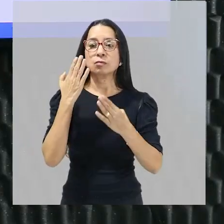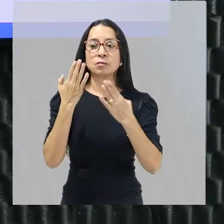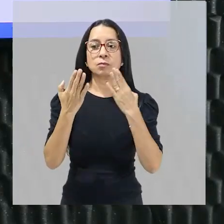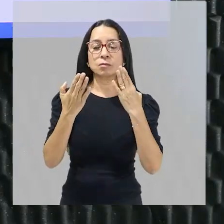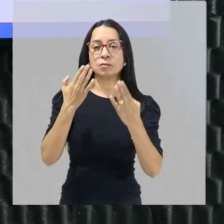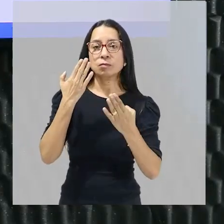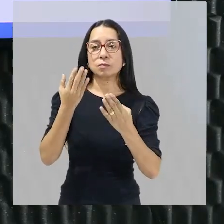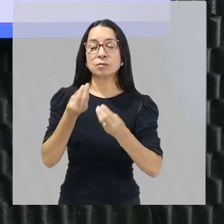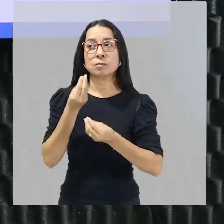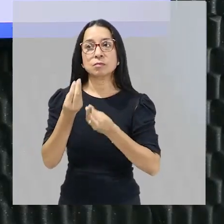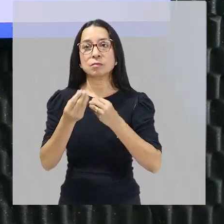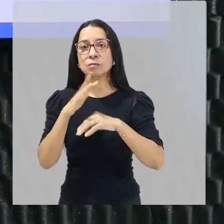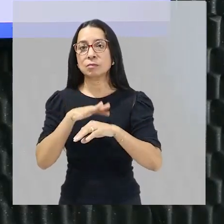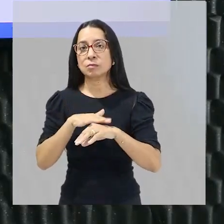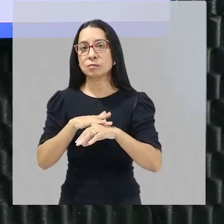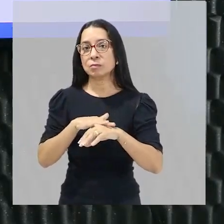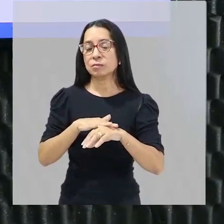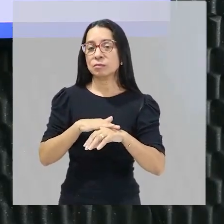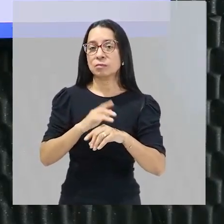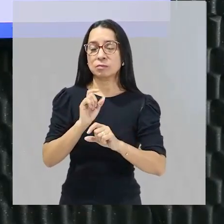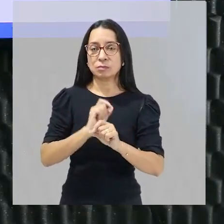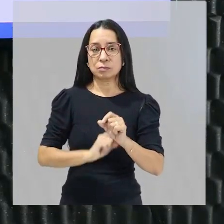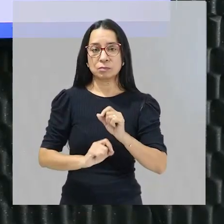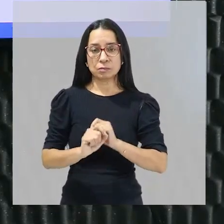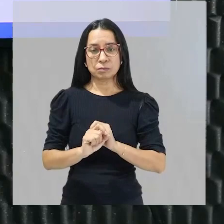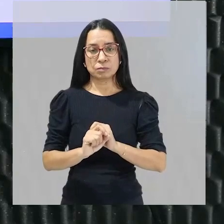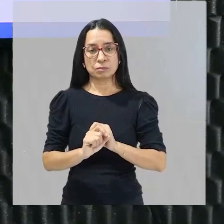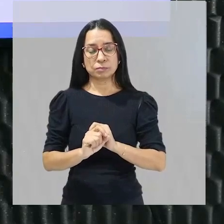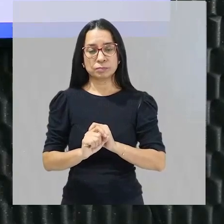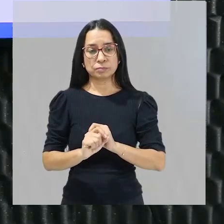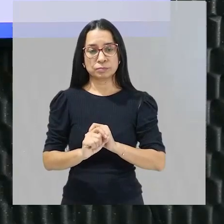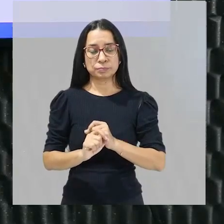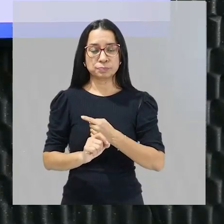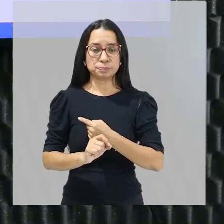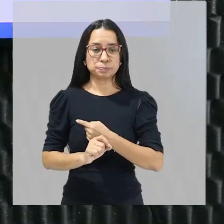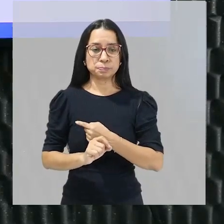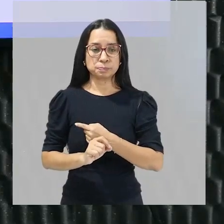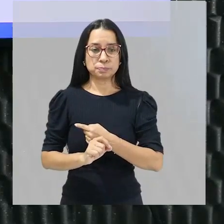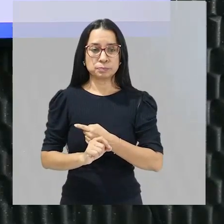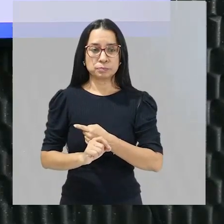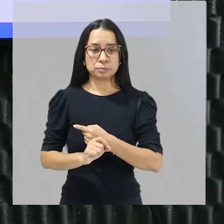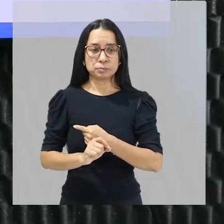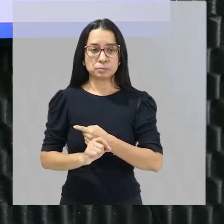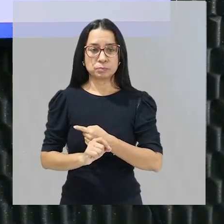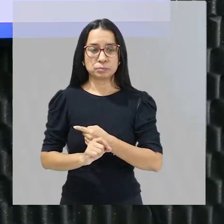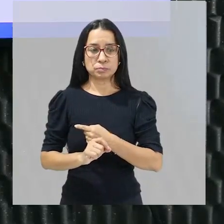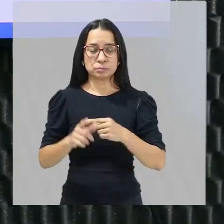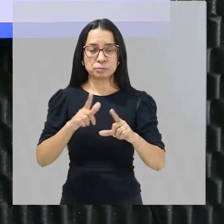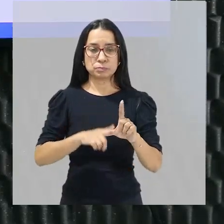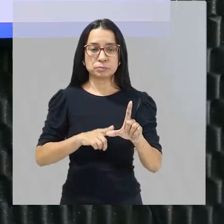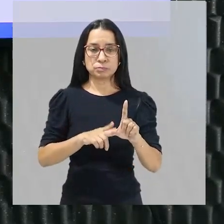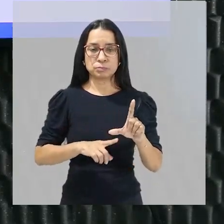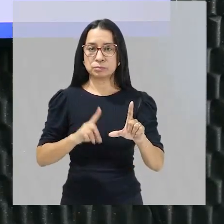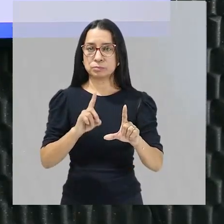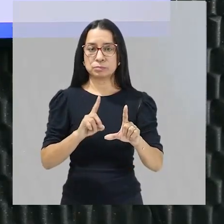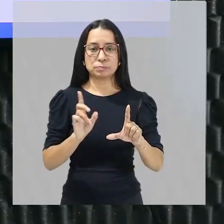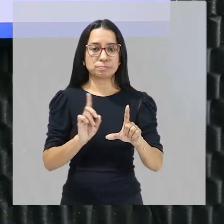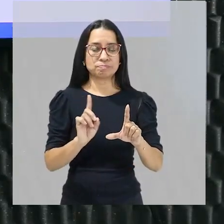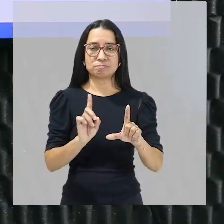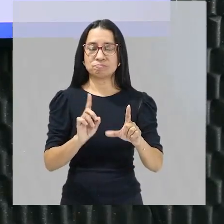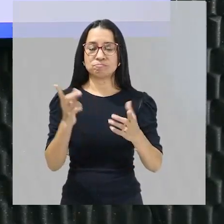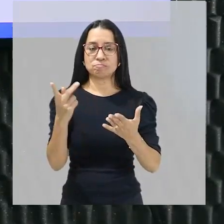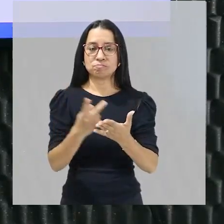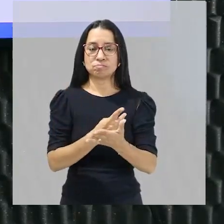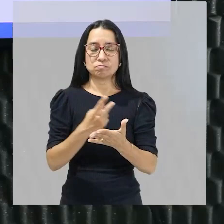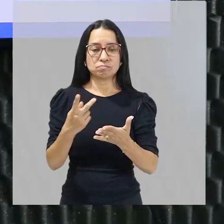doentios, patológicos, até mesmo ali nefastos. Então, a reiteração de discursos hegemônicos não é isso que está sendo